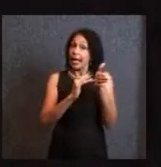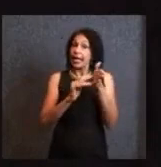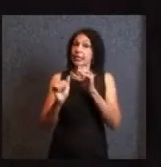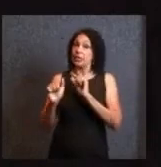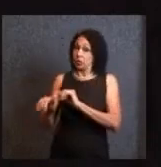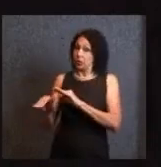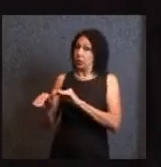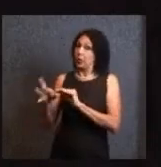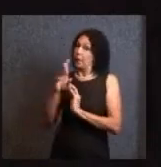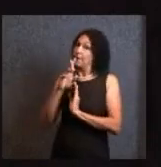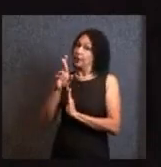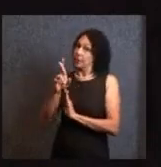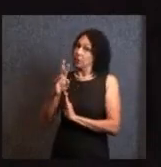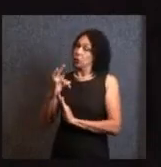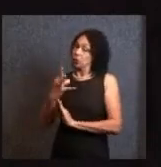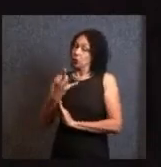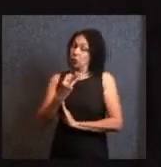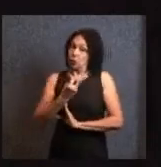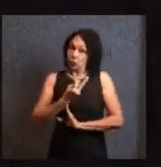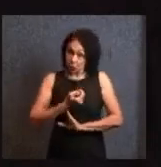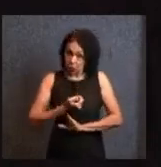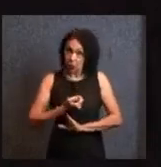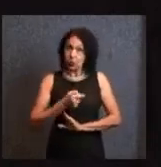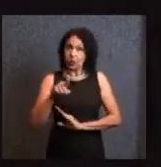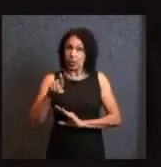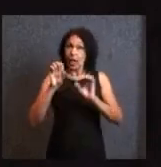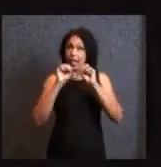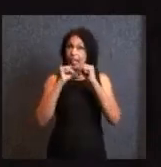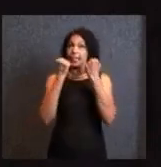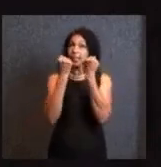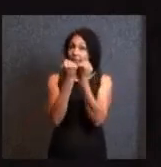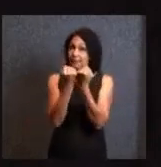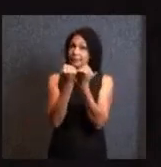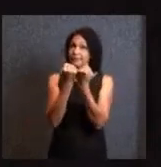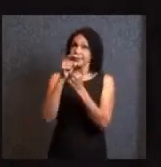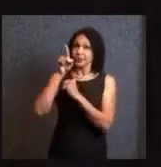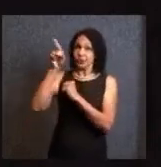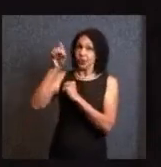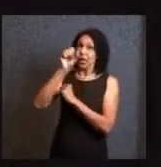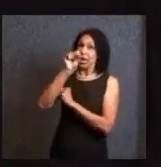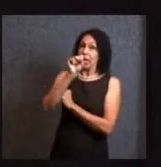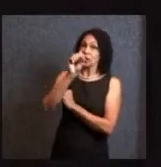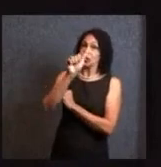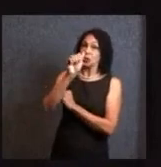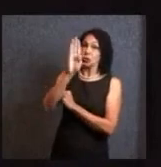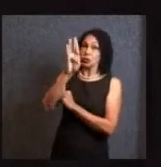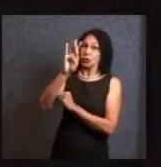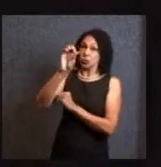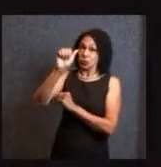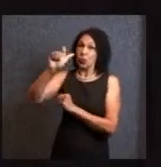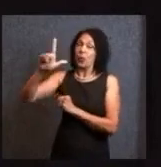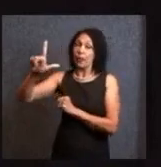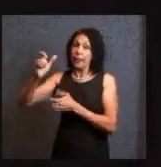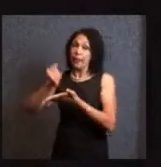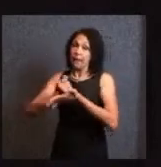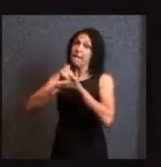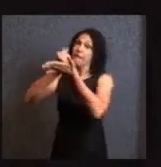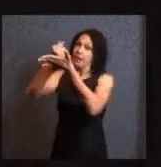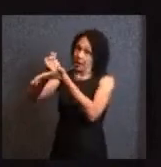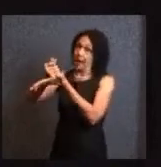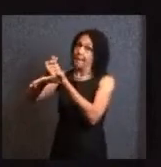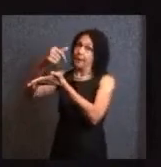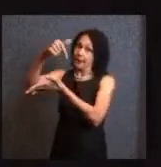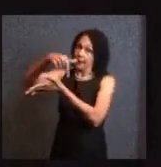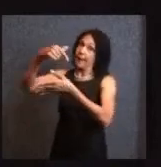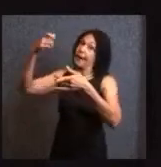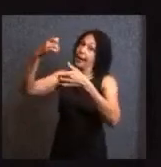Nós, enquanto Associação Bem Comum, que é uma organização que vem apoiar esse programa do município,